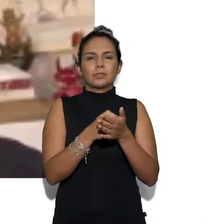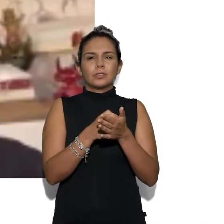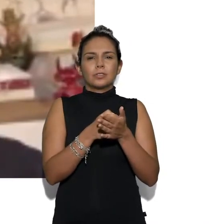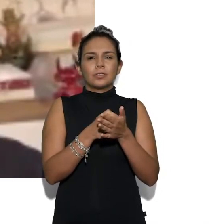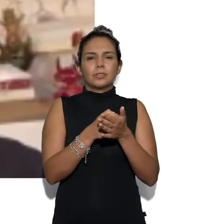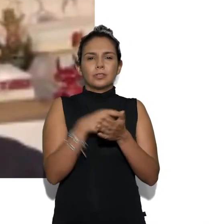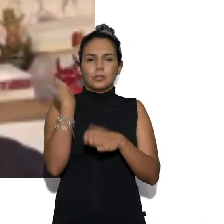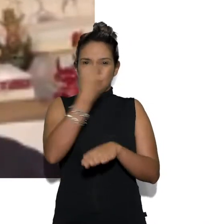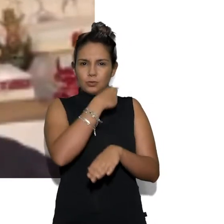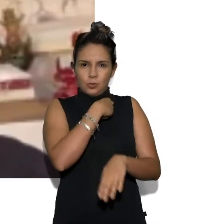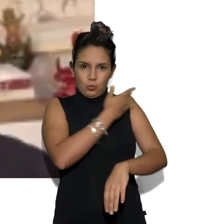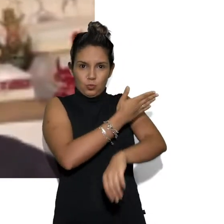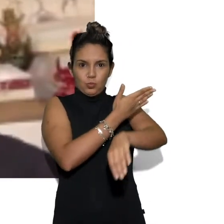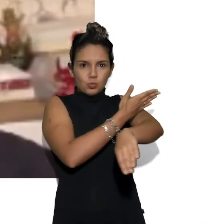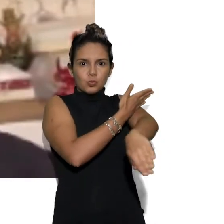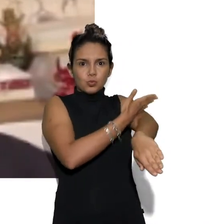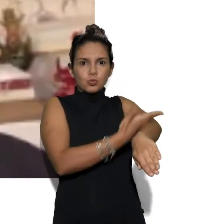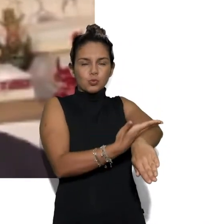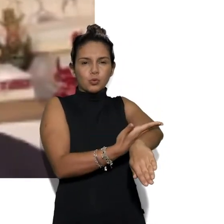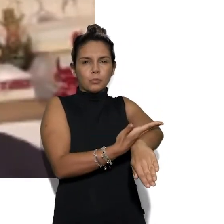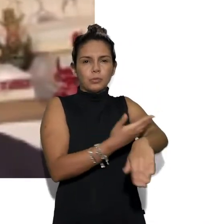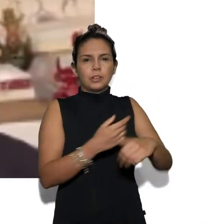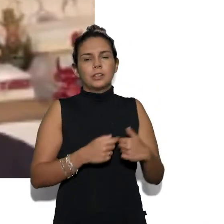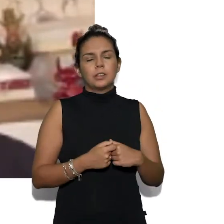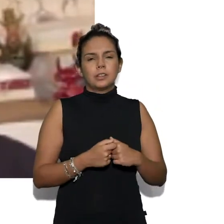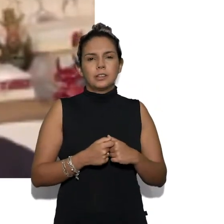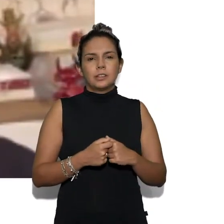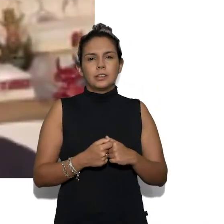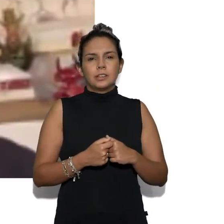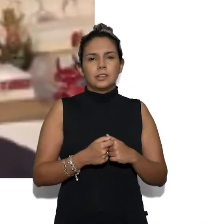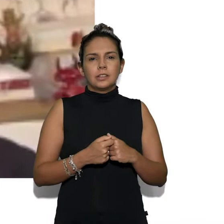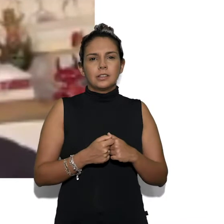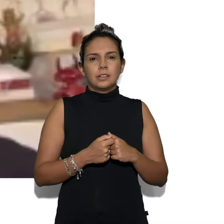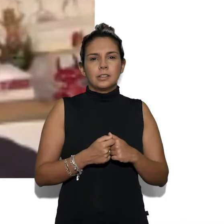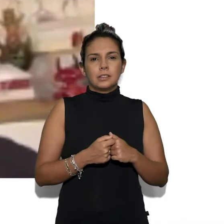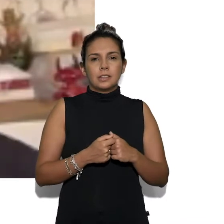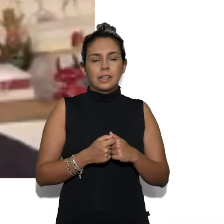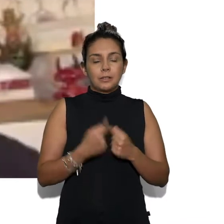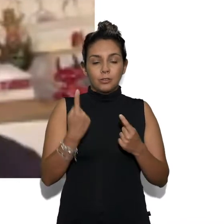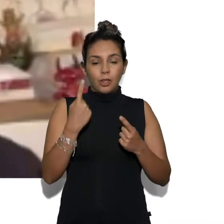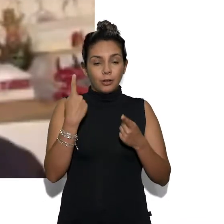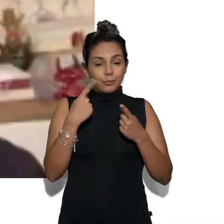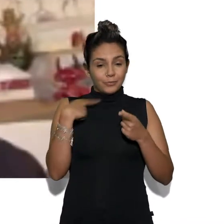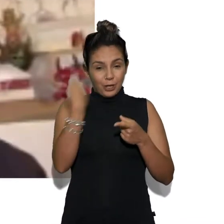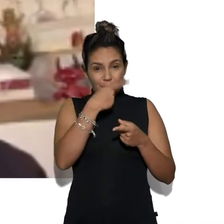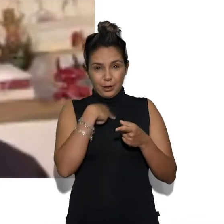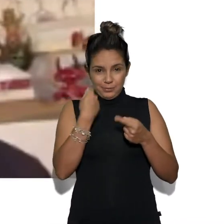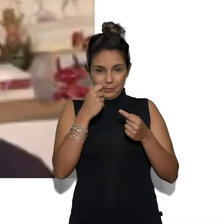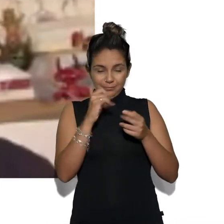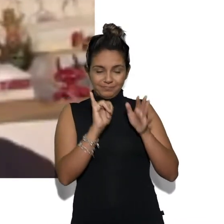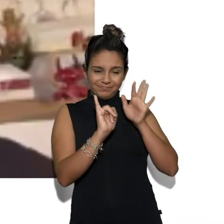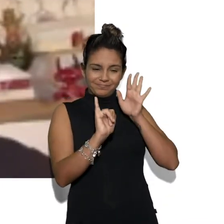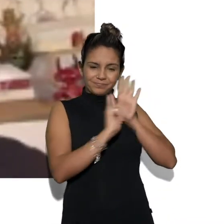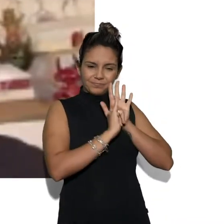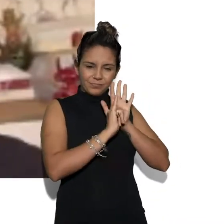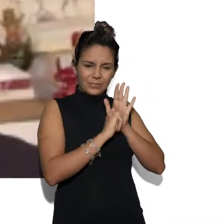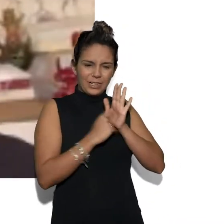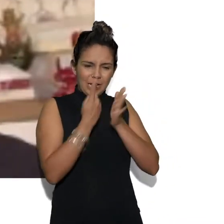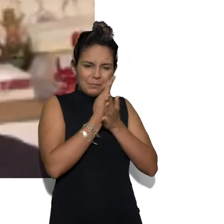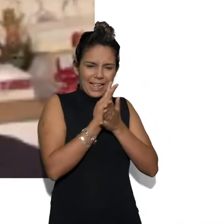o que nos é costumeiro, até que ponto é que seguimos sendo quem sempre fomos, não é? Até que ponto é que nos